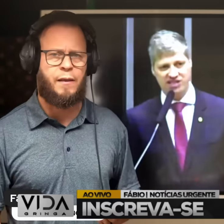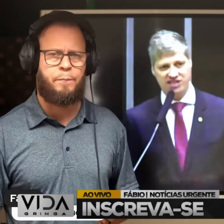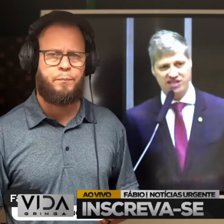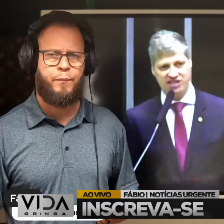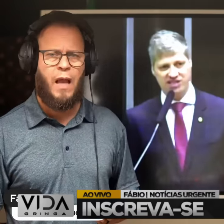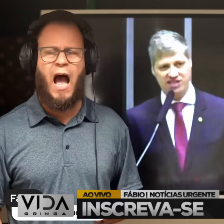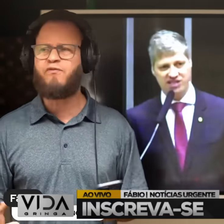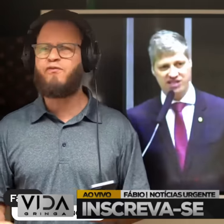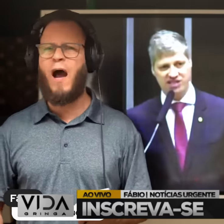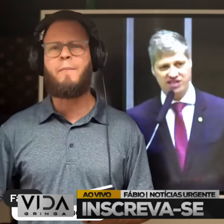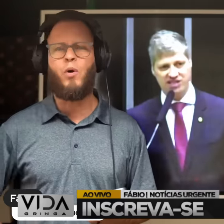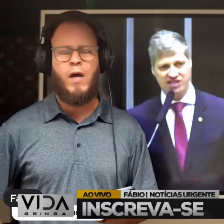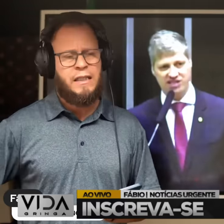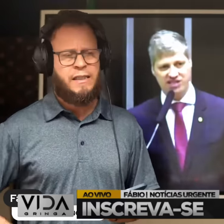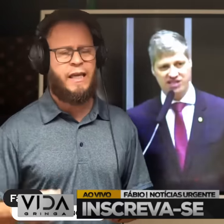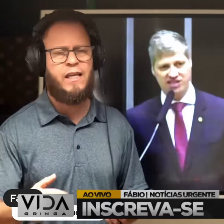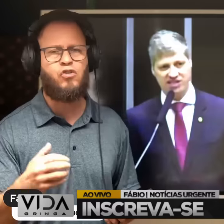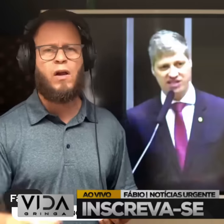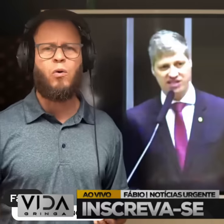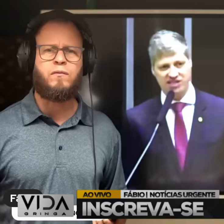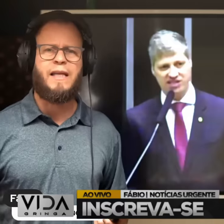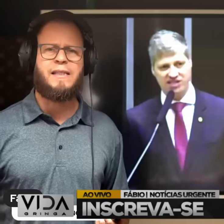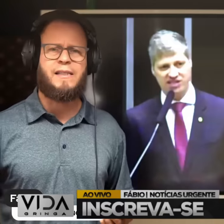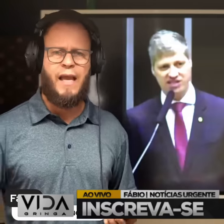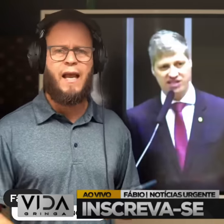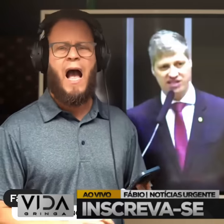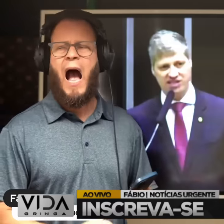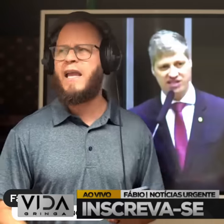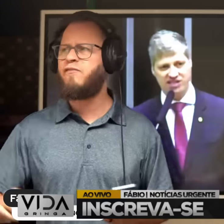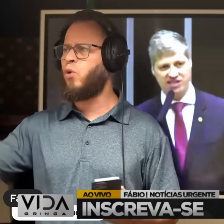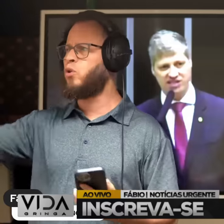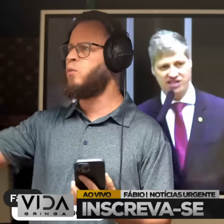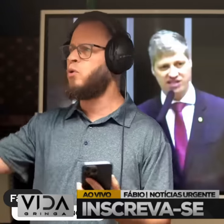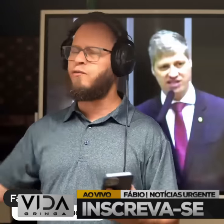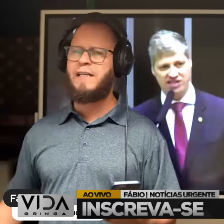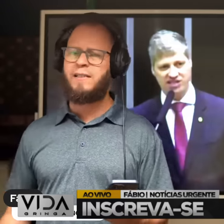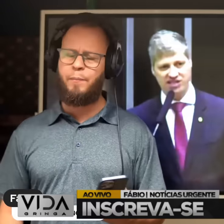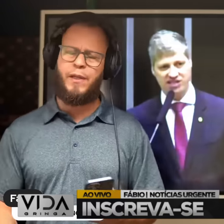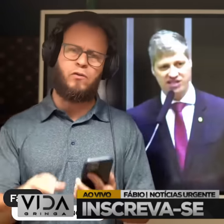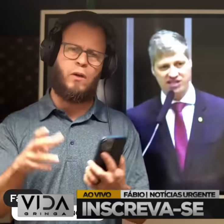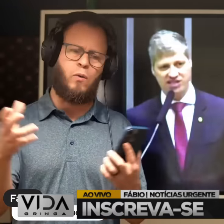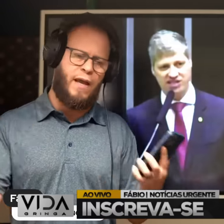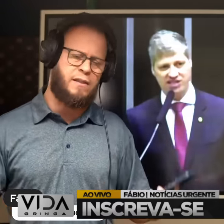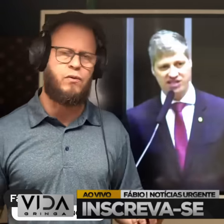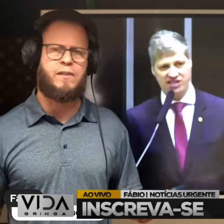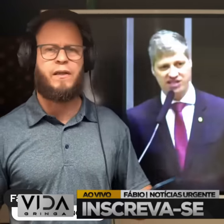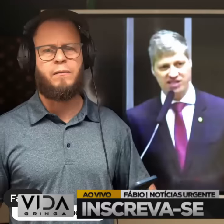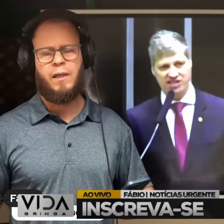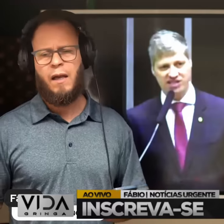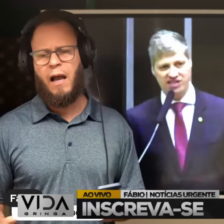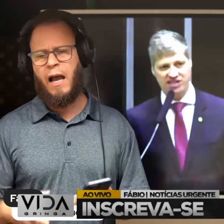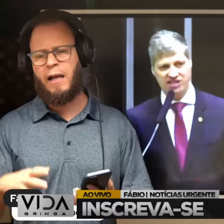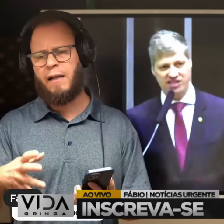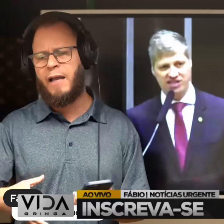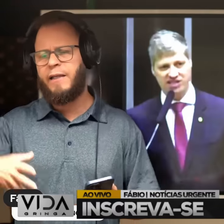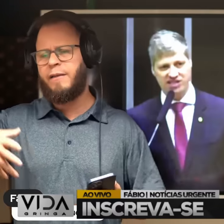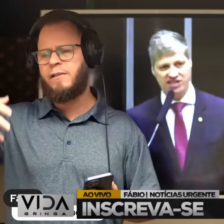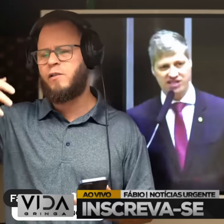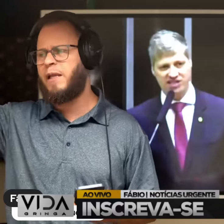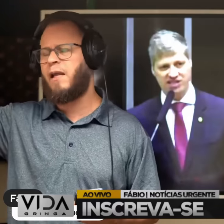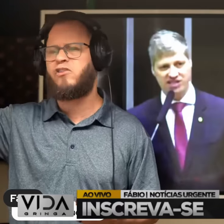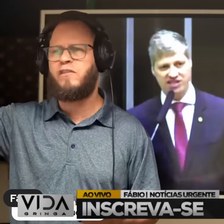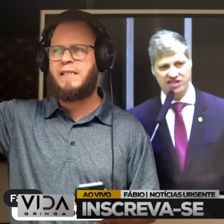aconteça. Ah, Fábio, se isso acontecer, aí todo mundo vai ser preso. Aí começa você a cair